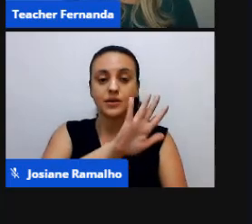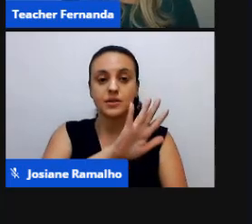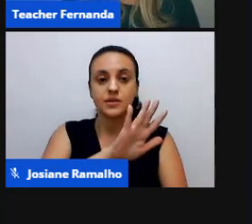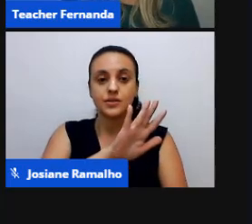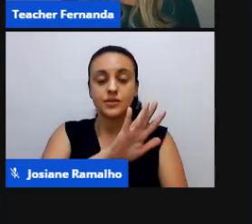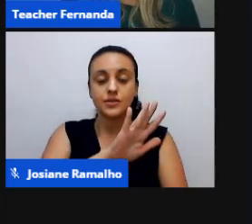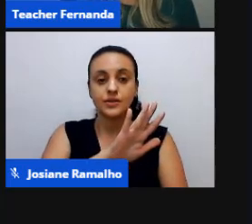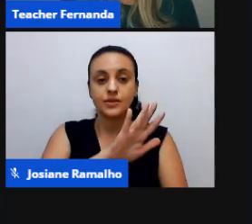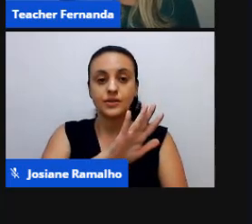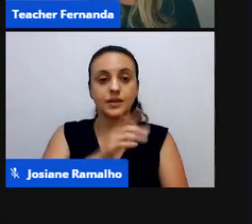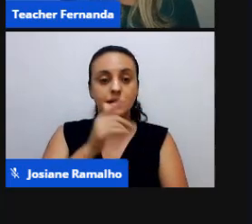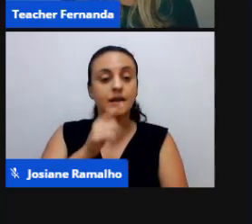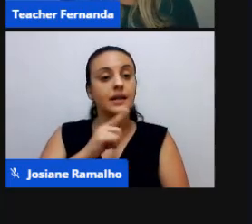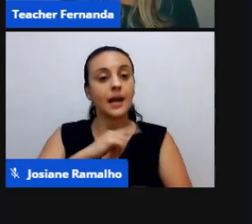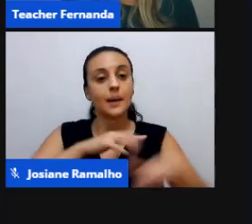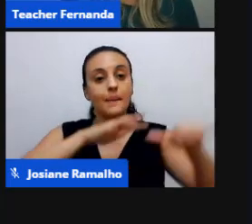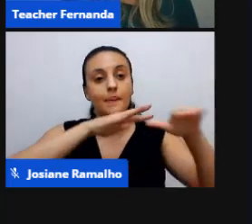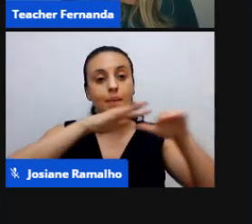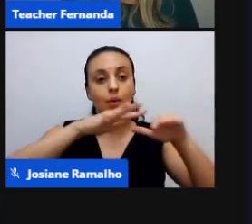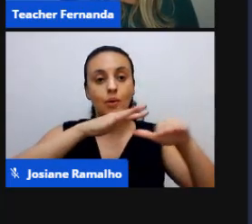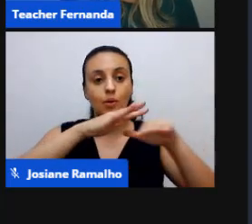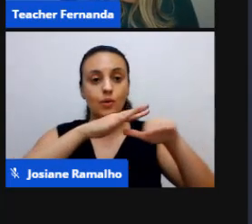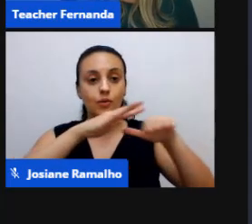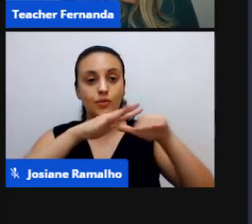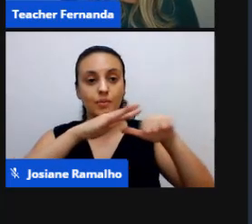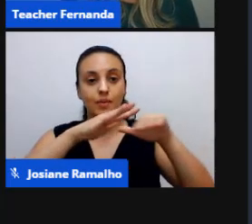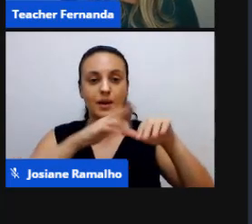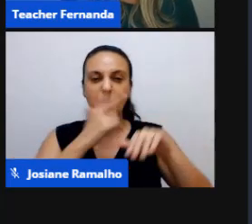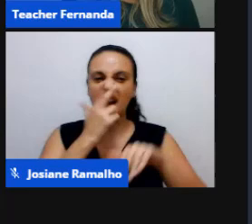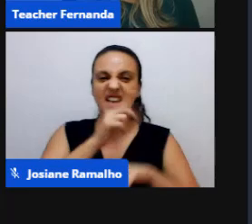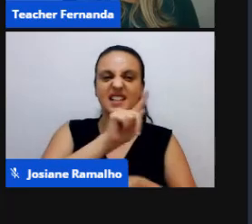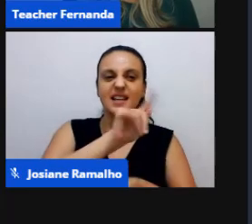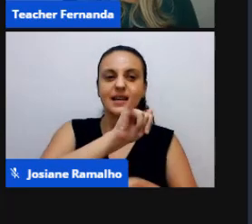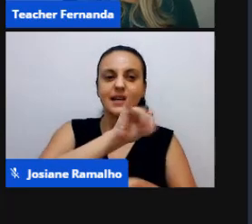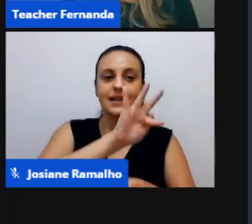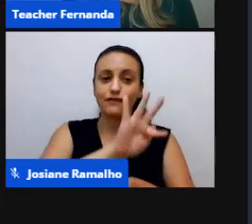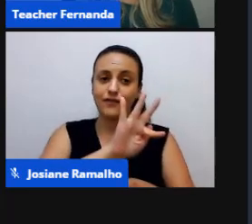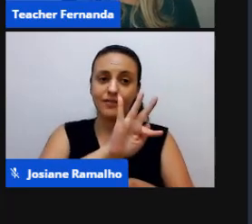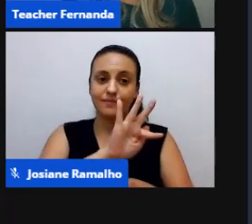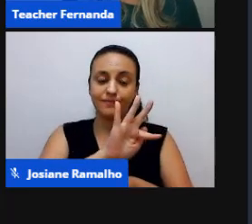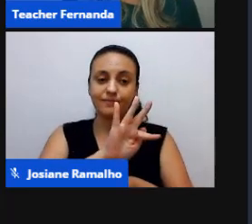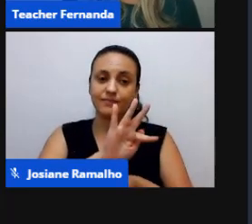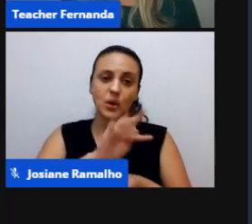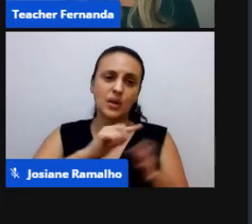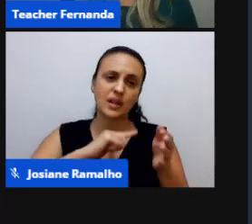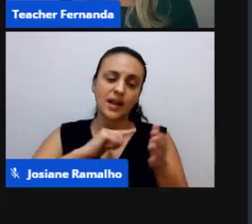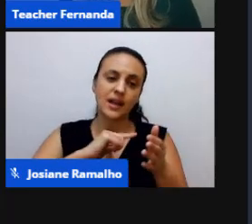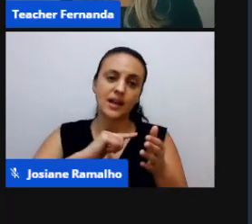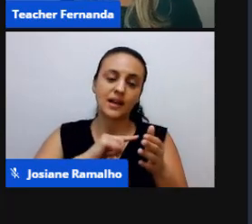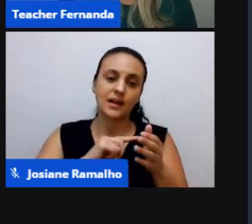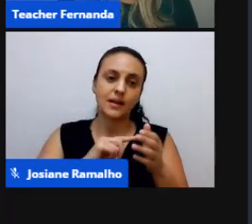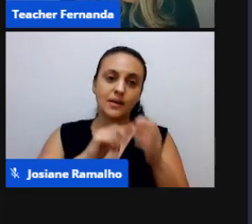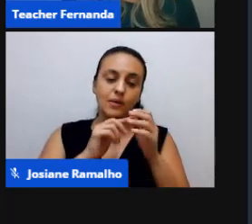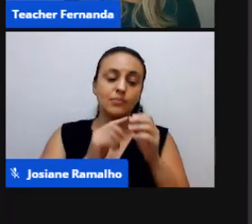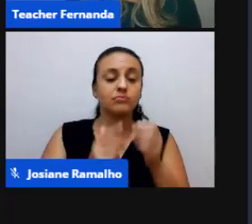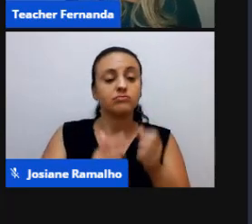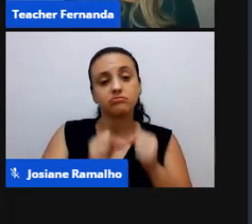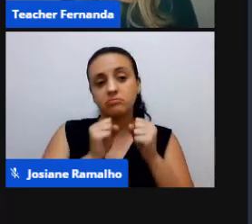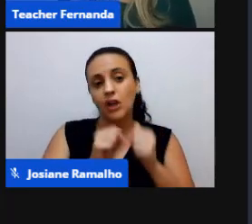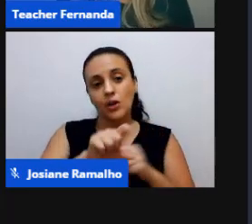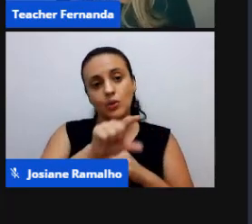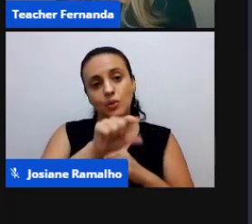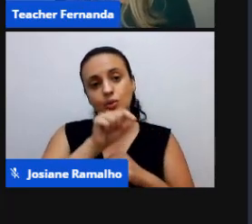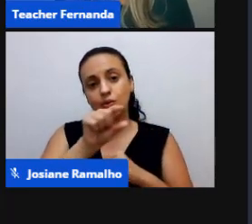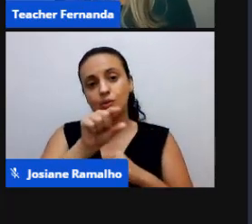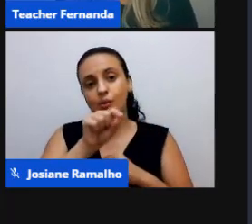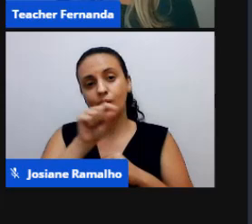móveis, né? Tem movimento, uma espécie de GIF. Então, você tem uma série de possibilidades de representar alguma aula